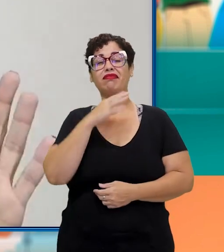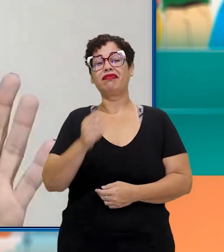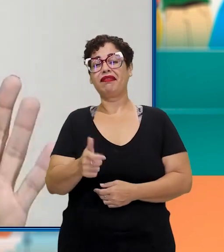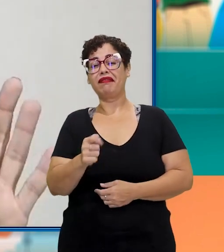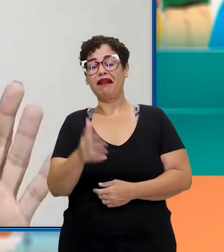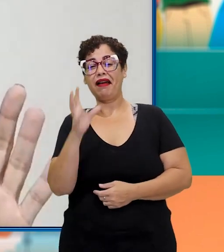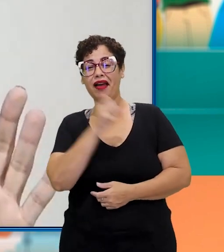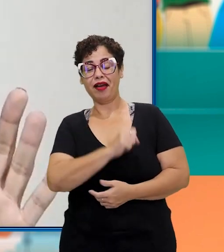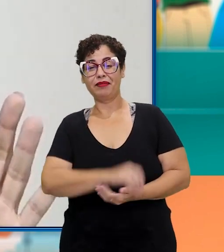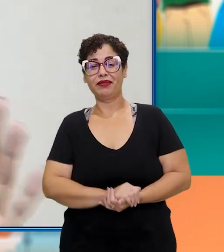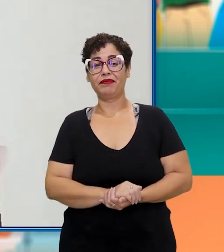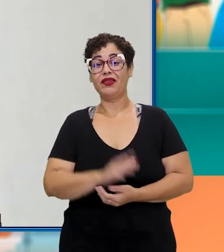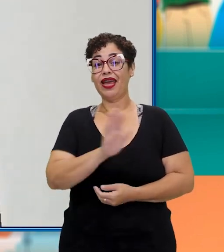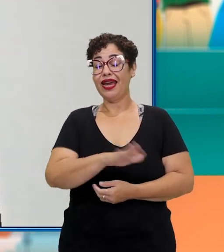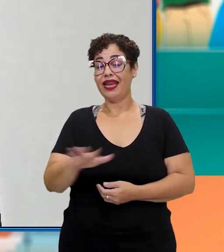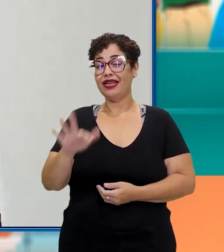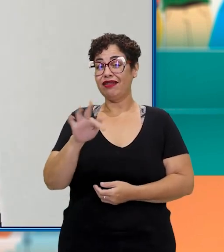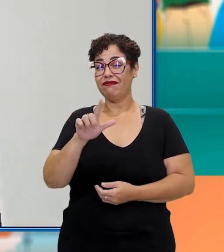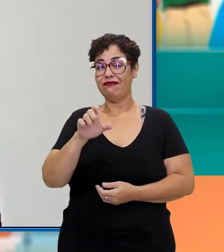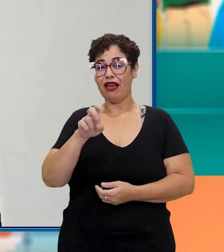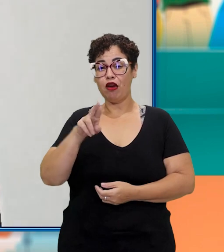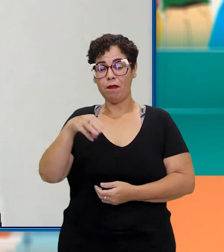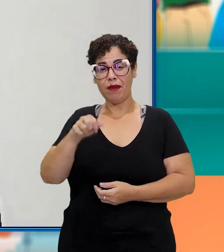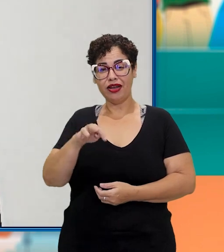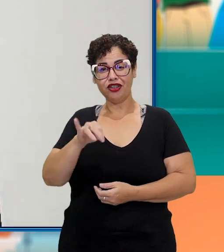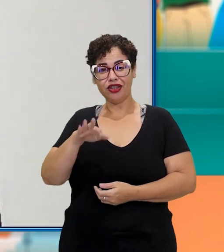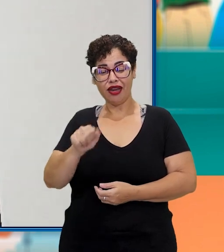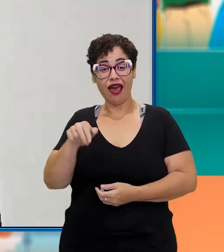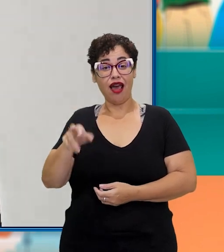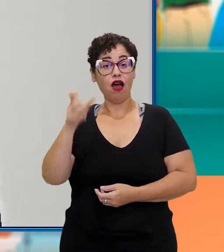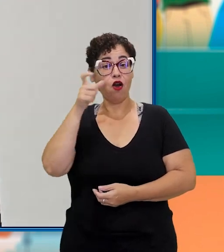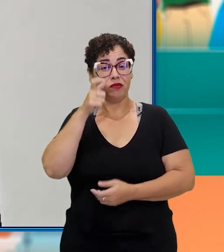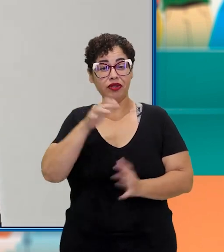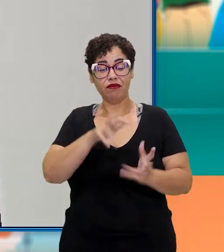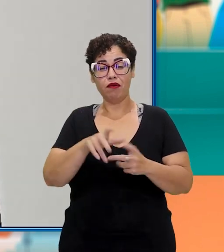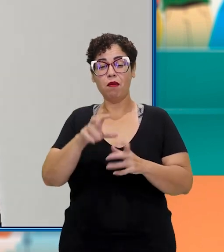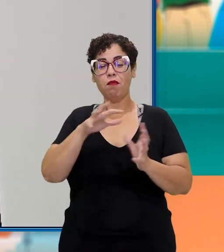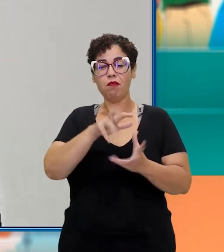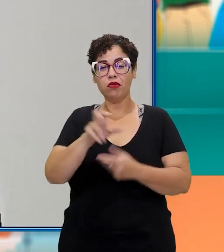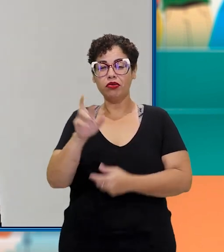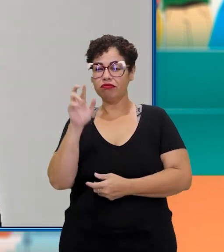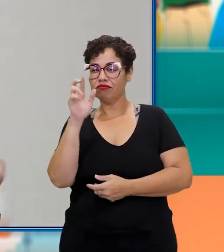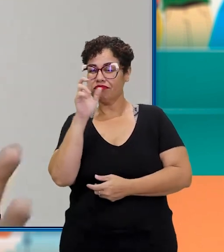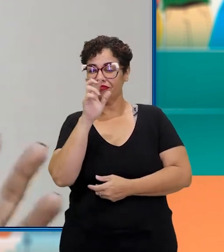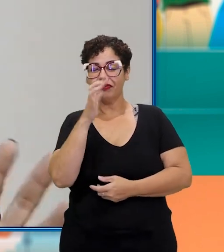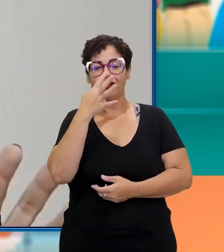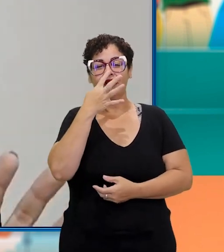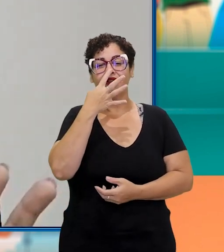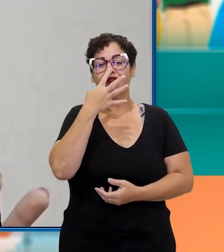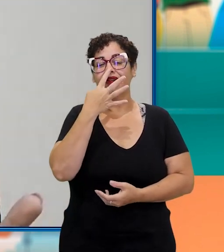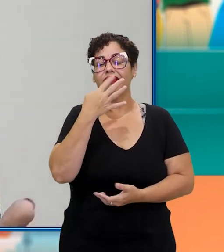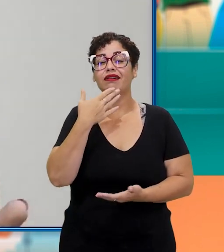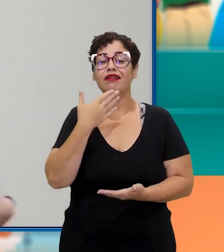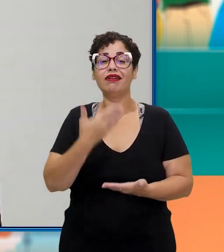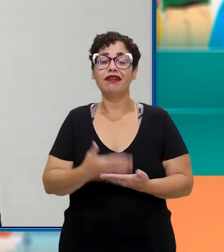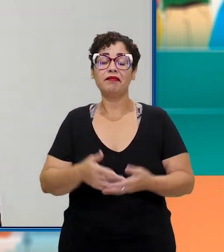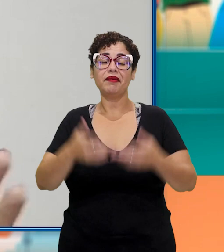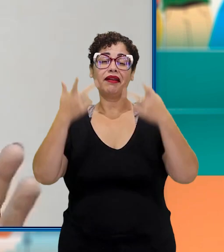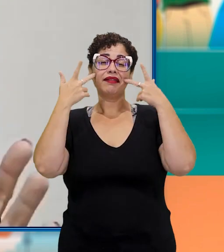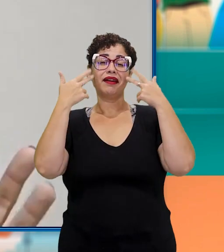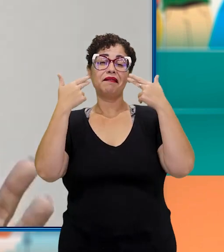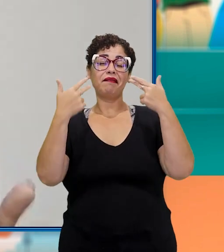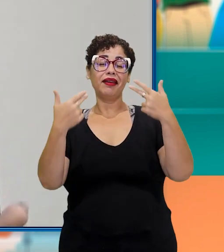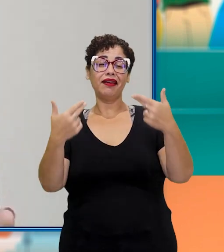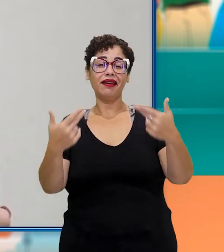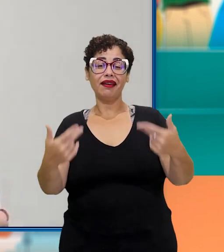coisas com facilidade. Já a criança fleumática, ela observa o mundo com os olhos admirados, ela é